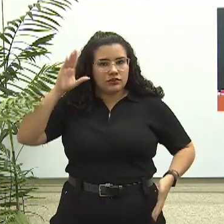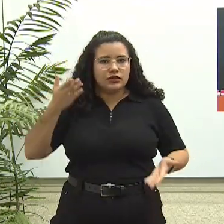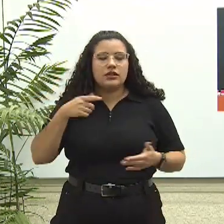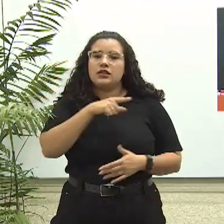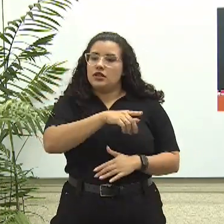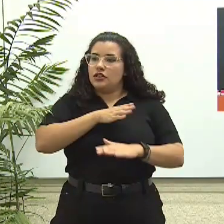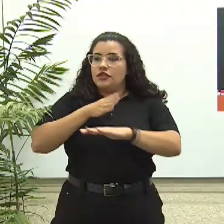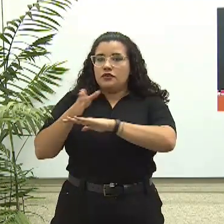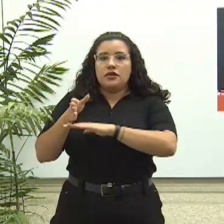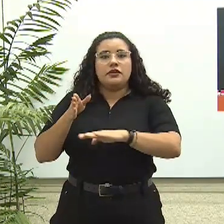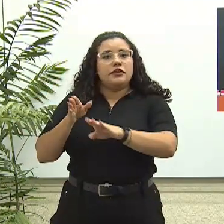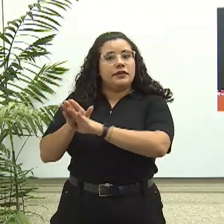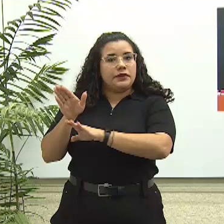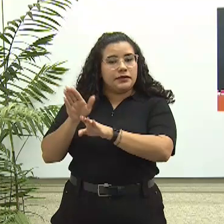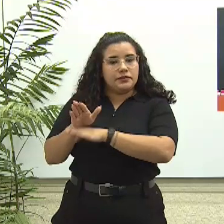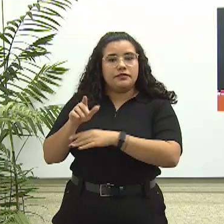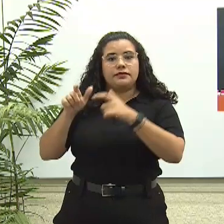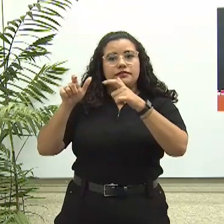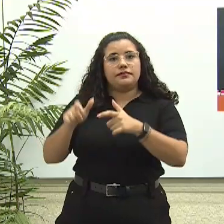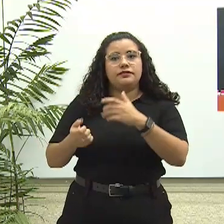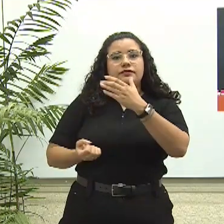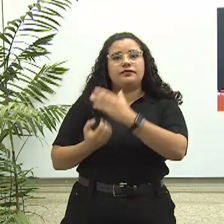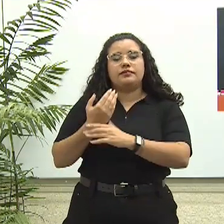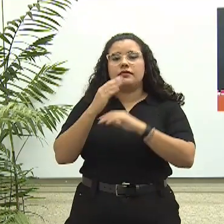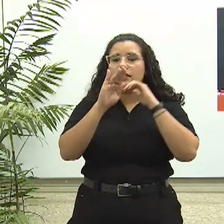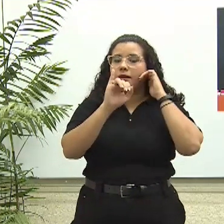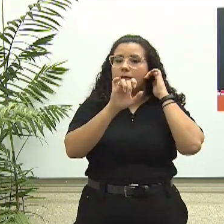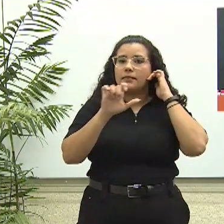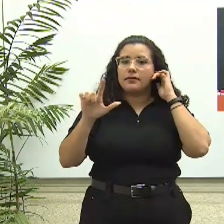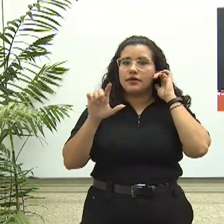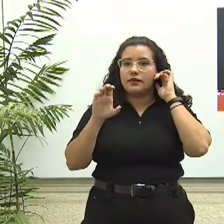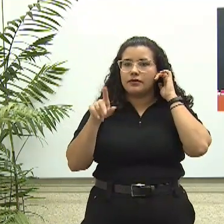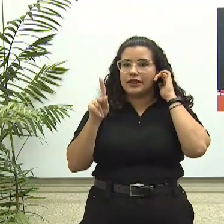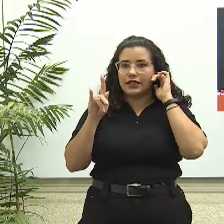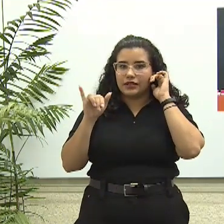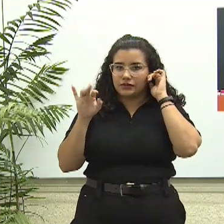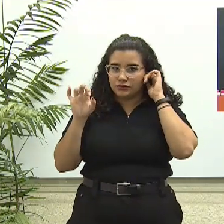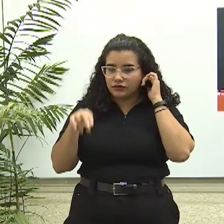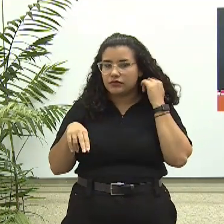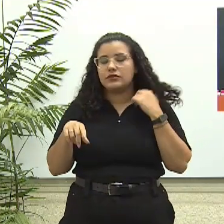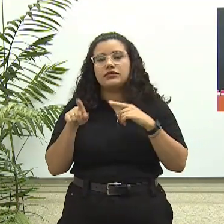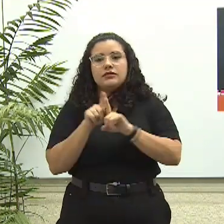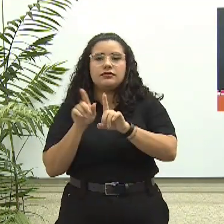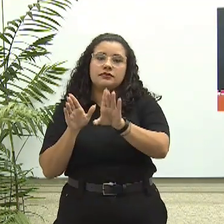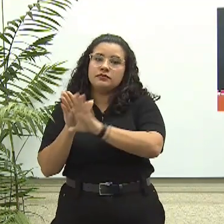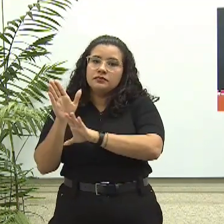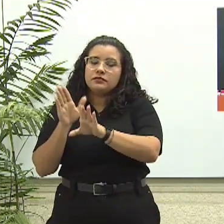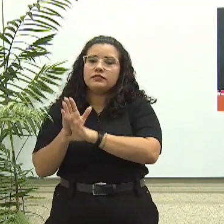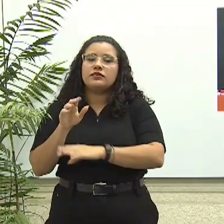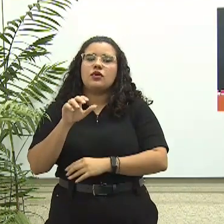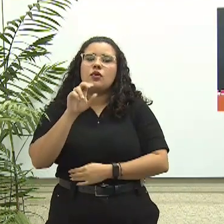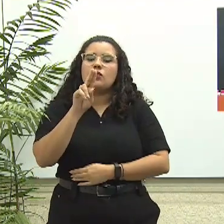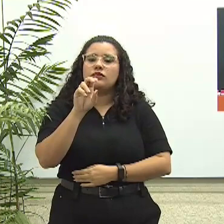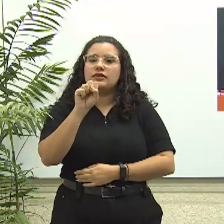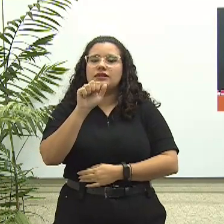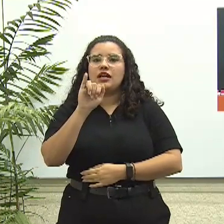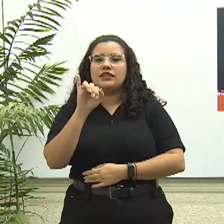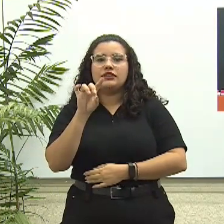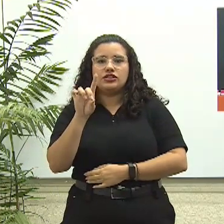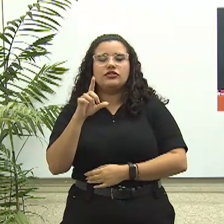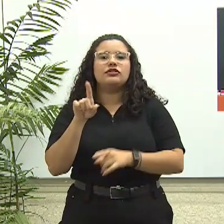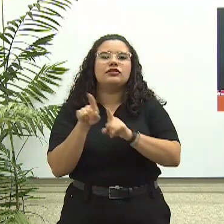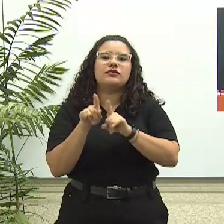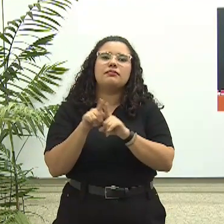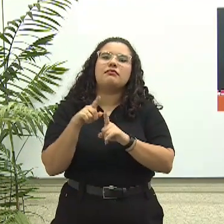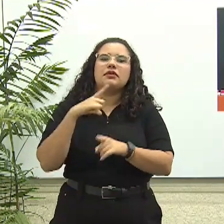Consultores da fundação Bill Clinton e Melinda Eles foram Consultores do uide investem na rádio